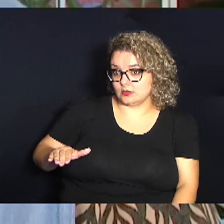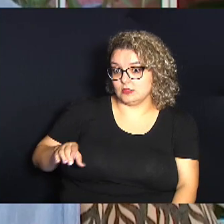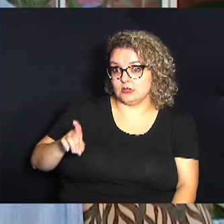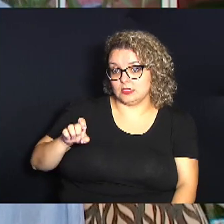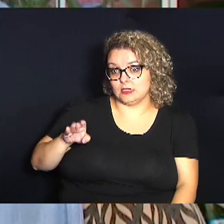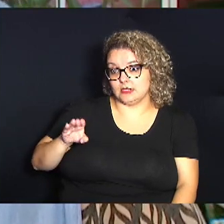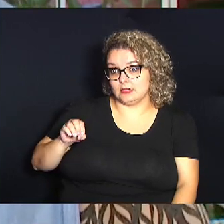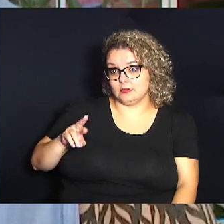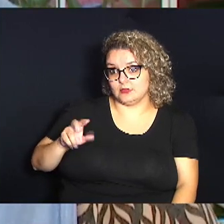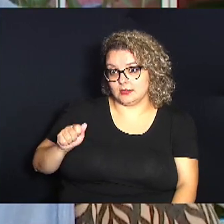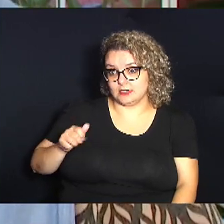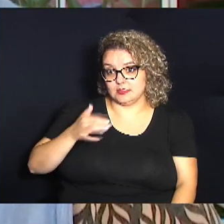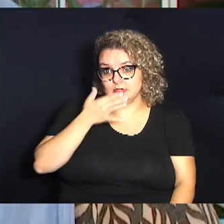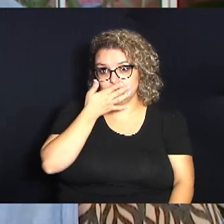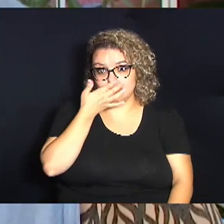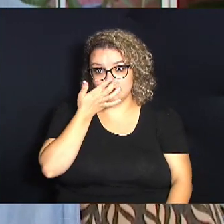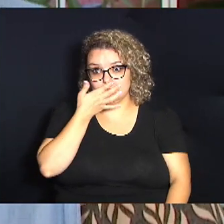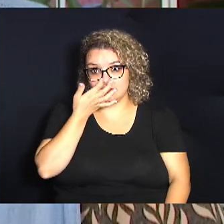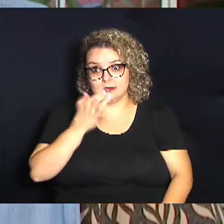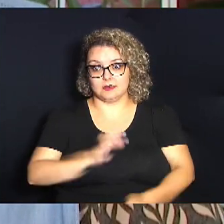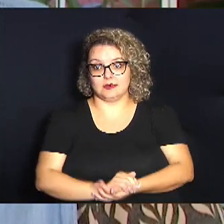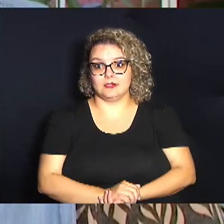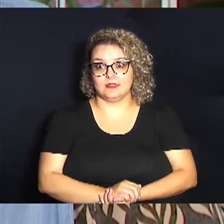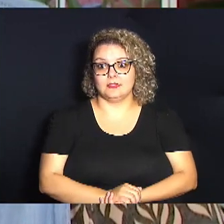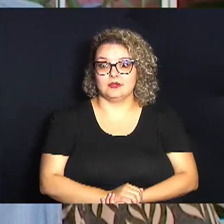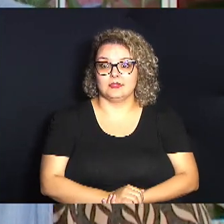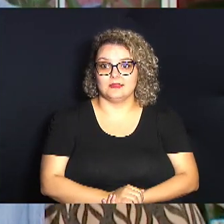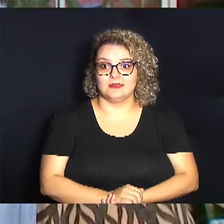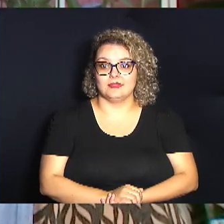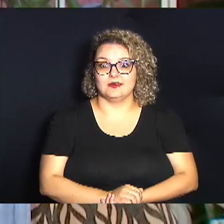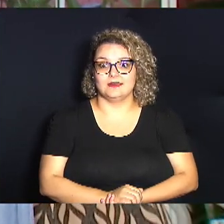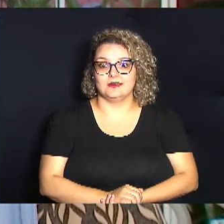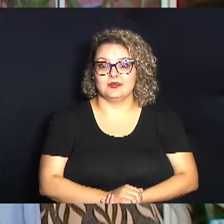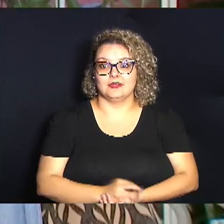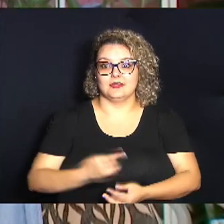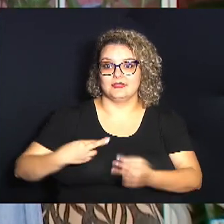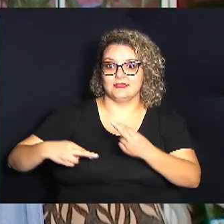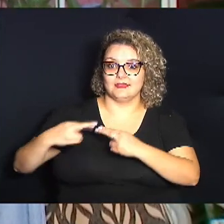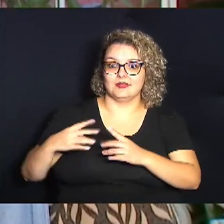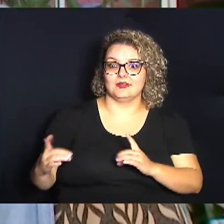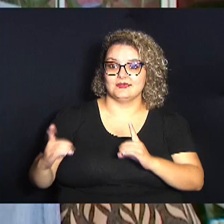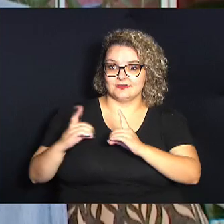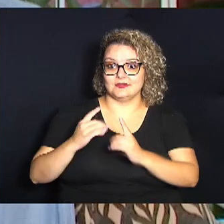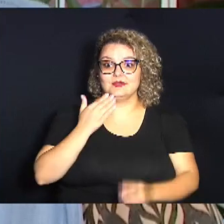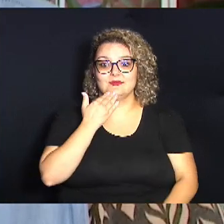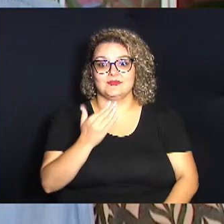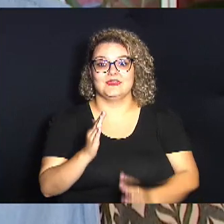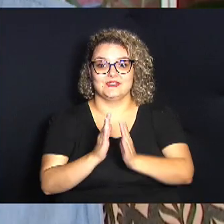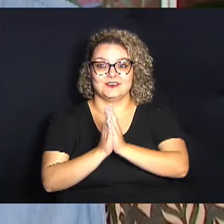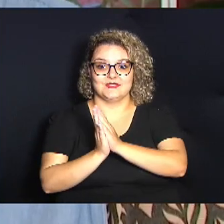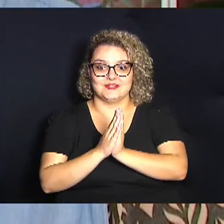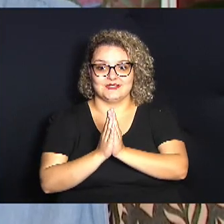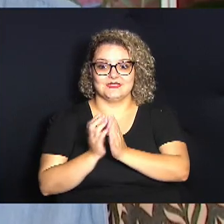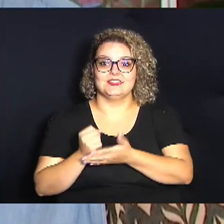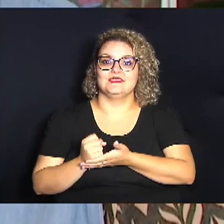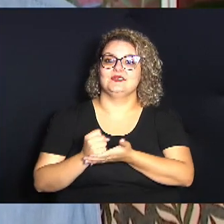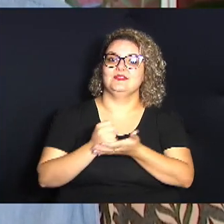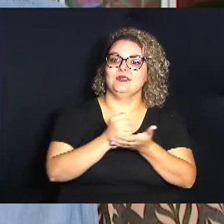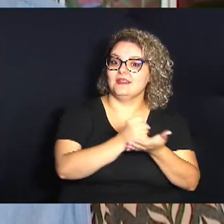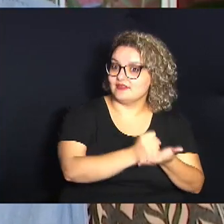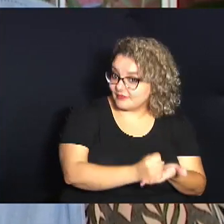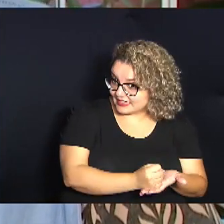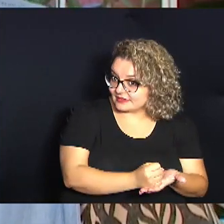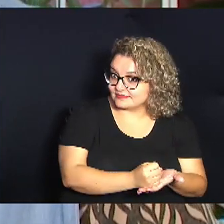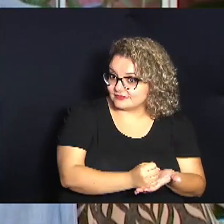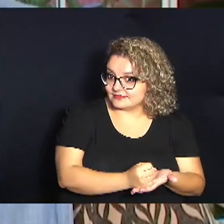Débora que veio e ficou muito ligada e me pediu uma boneca. E eu levei